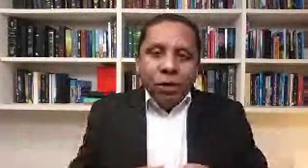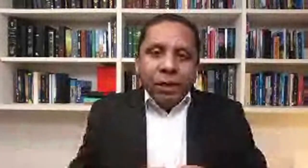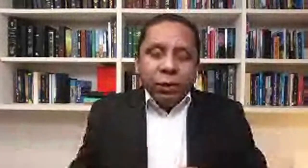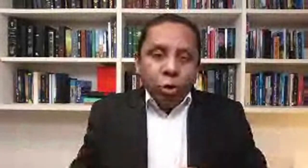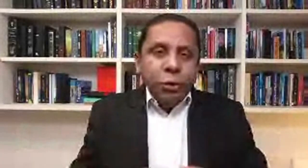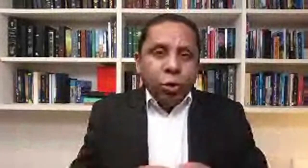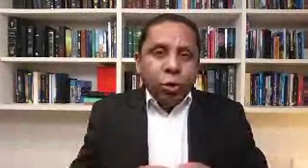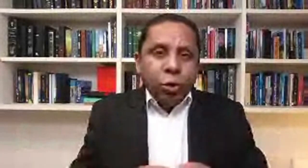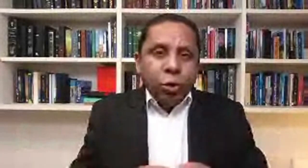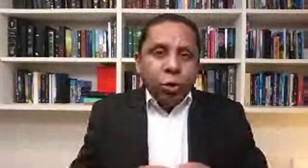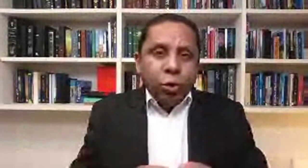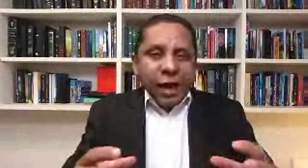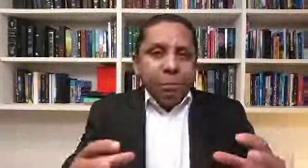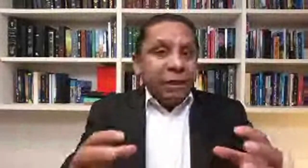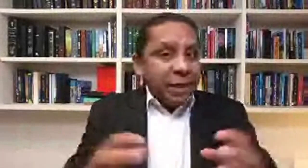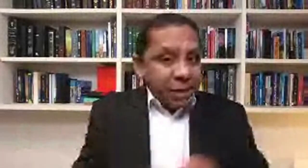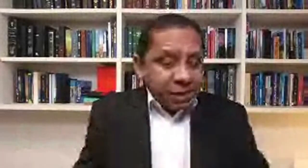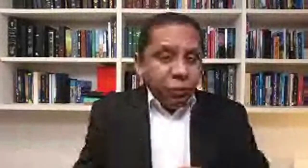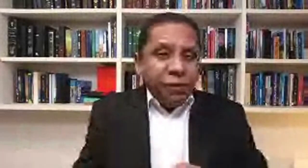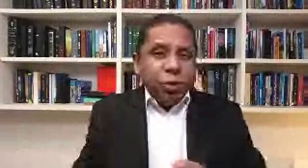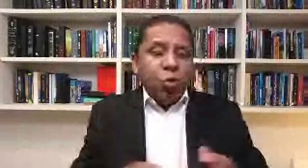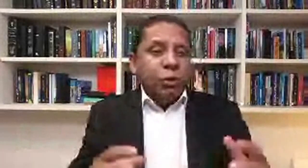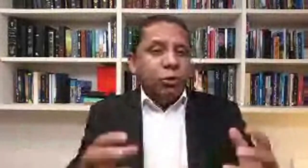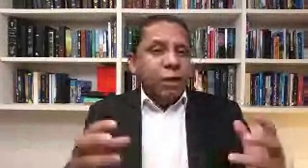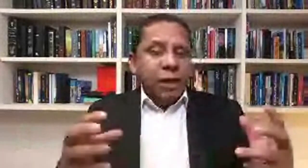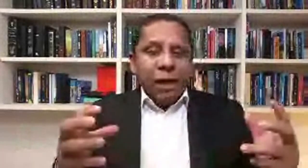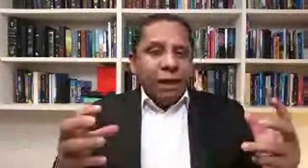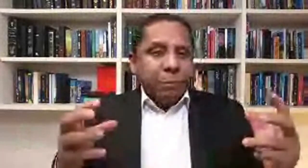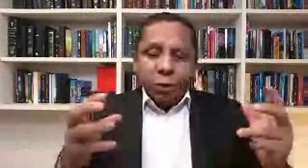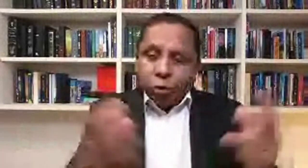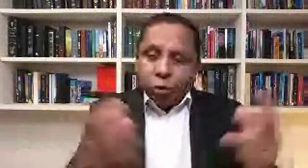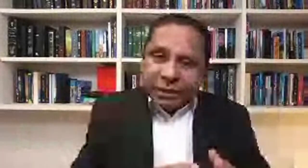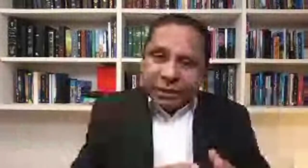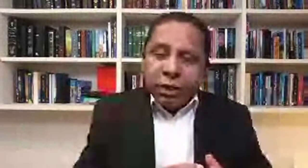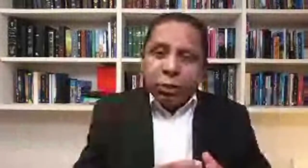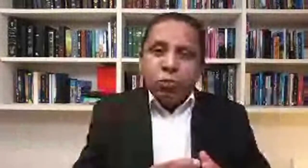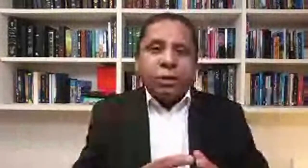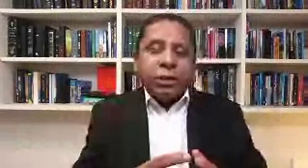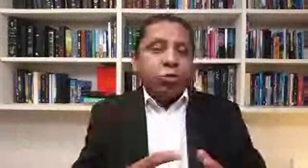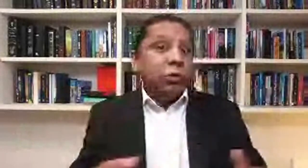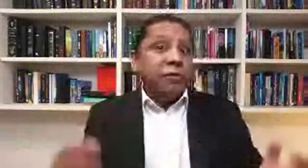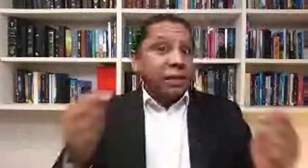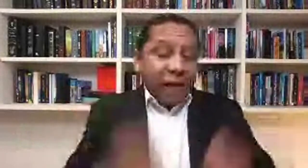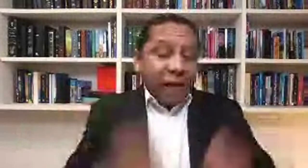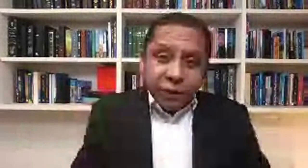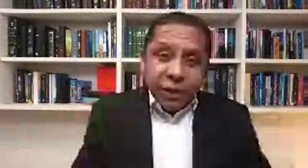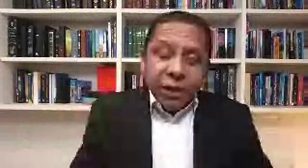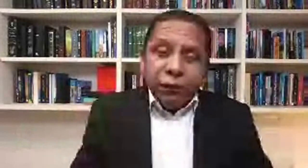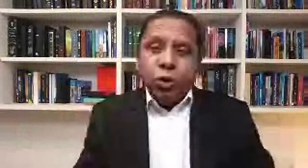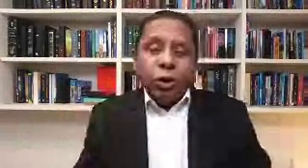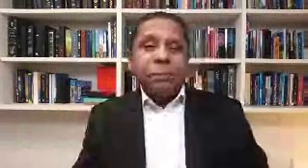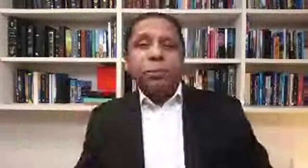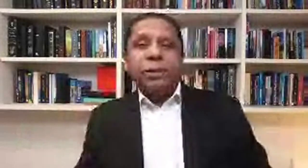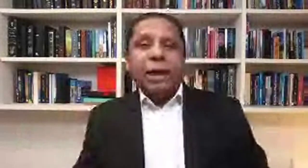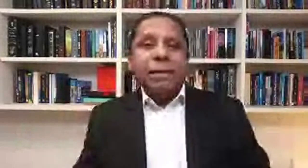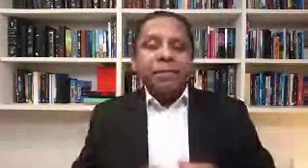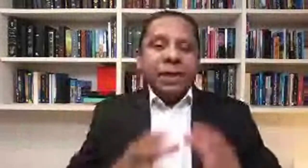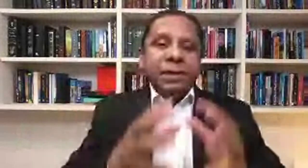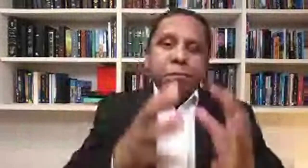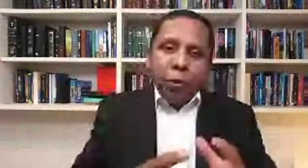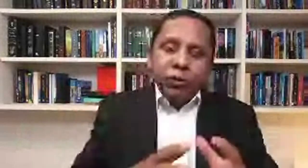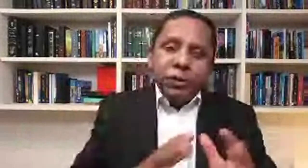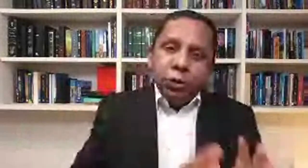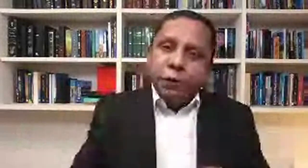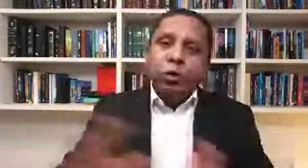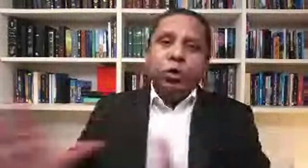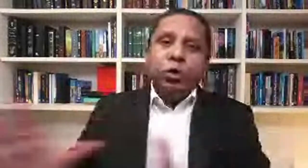mal dominou, quando a traição veio, quando as pessoas eram mortas, quando a verdade foi jogada por terra.